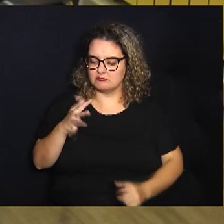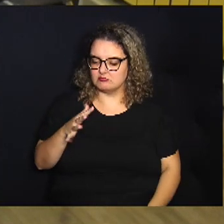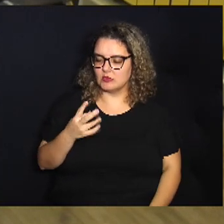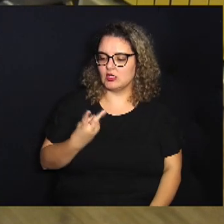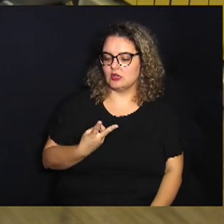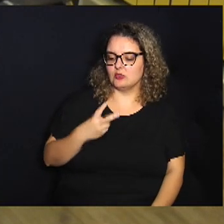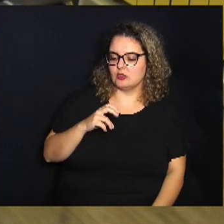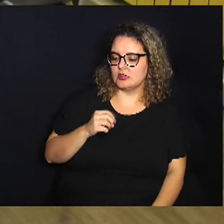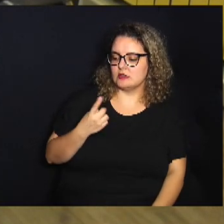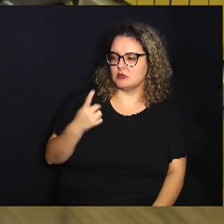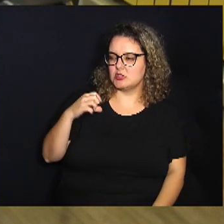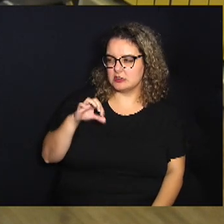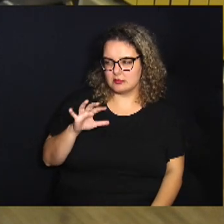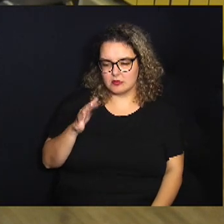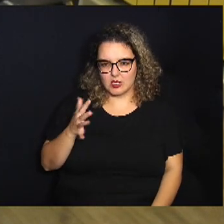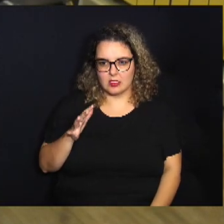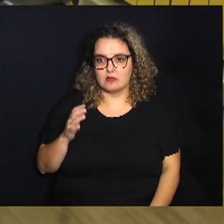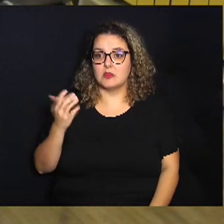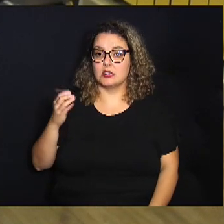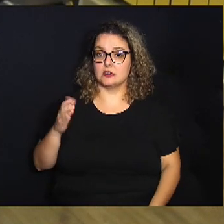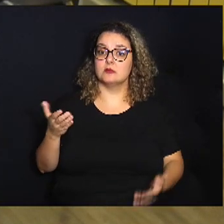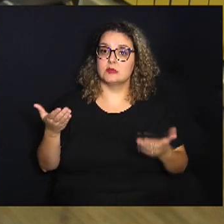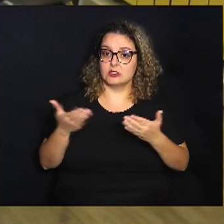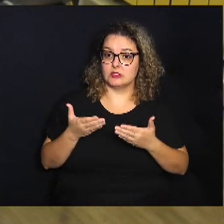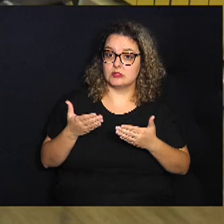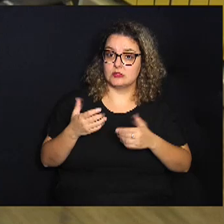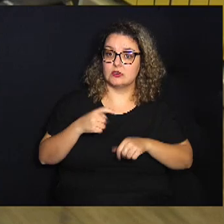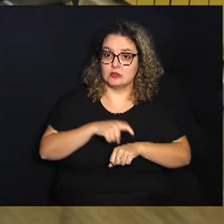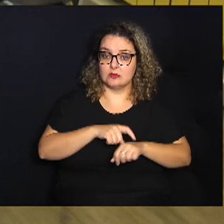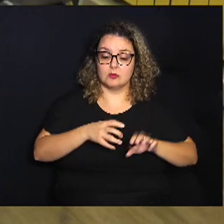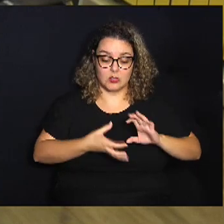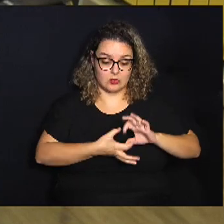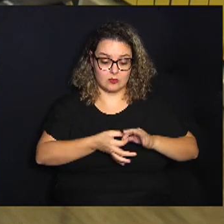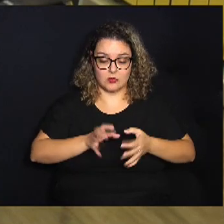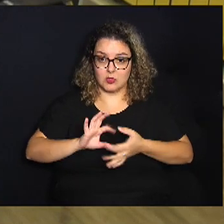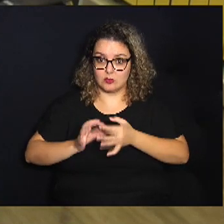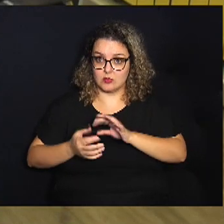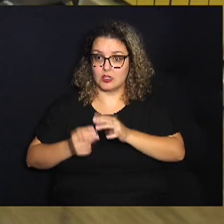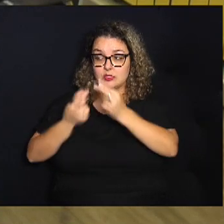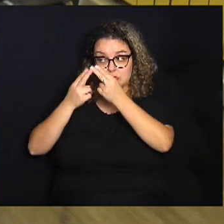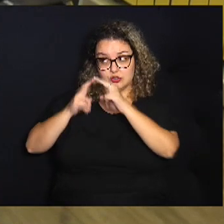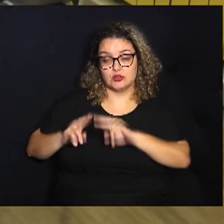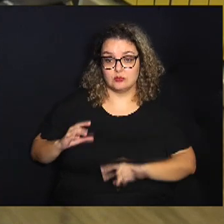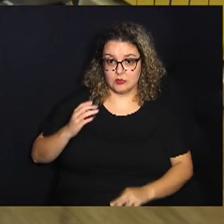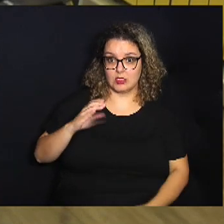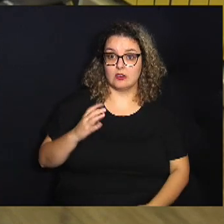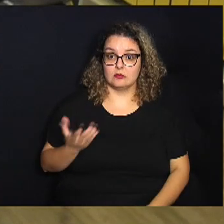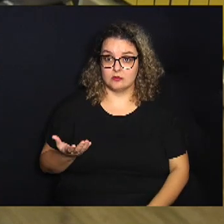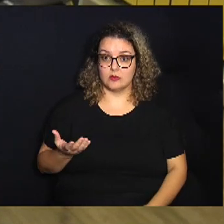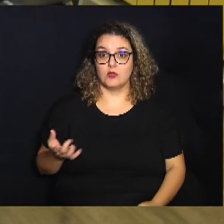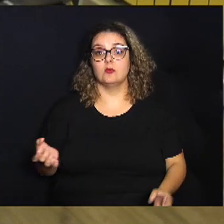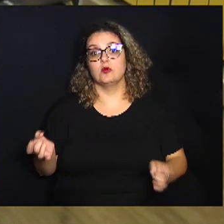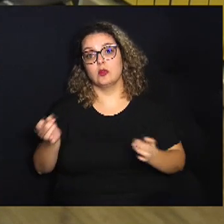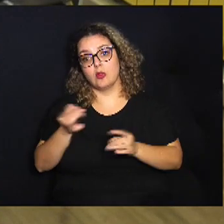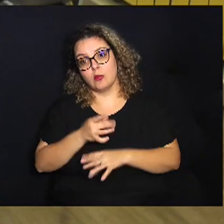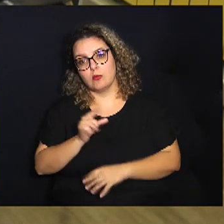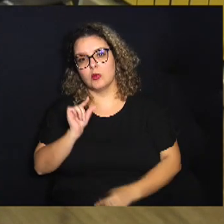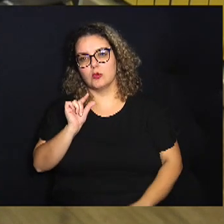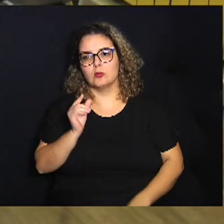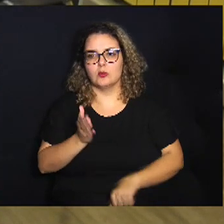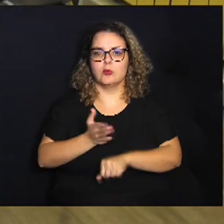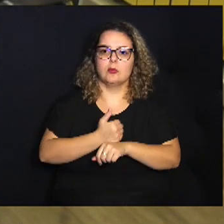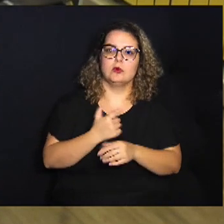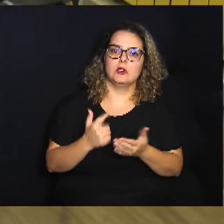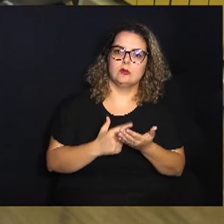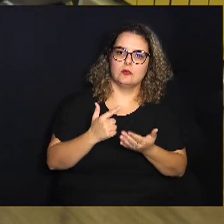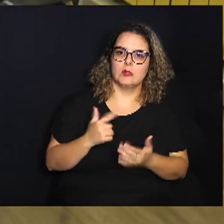2019 e lançamos agora na véspera da Olimpíada de Paris. O livro ficou pronto um pouco antes, daria até para ter lançado